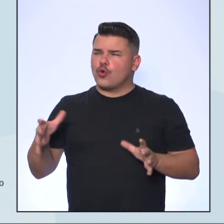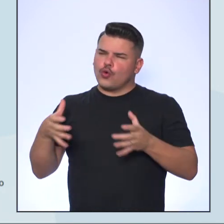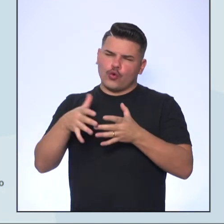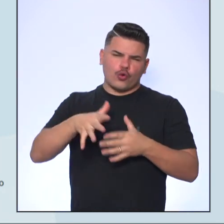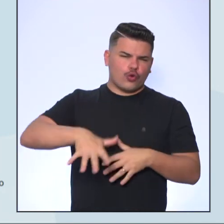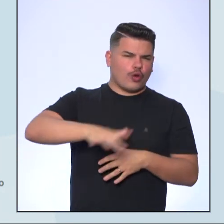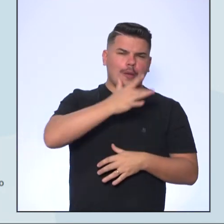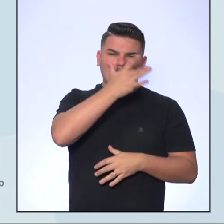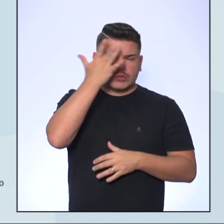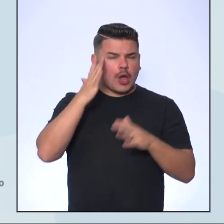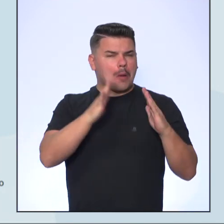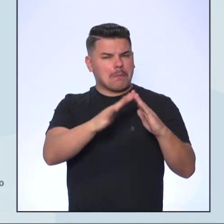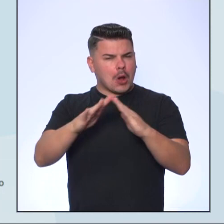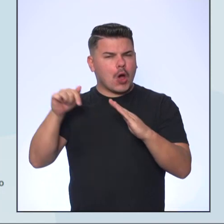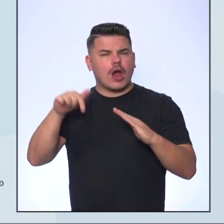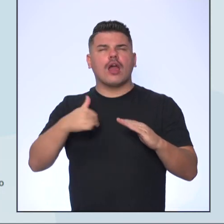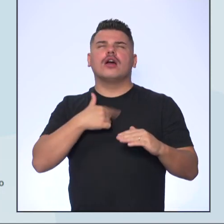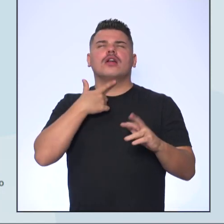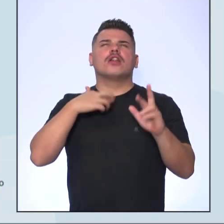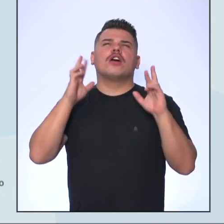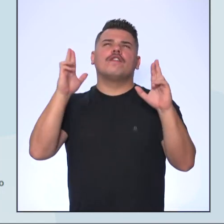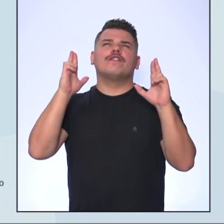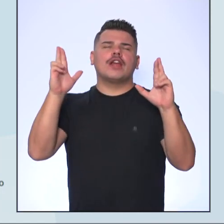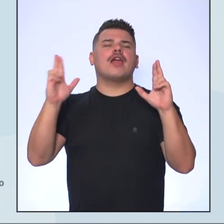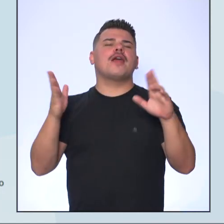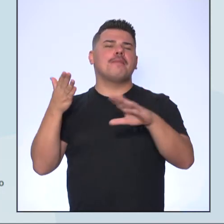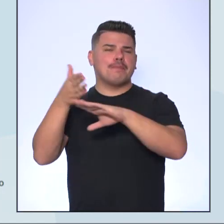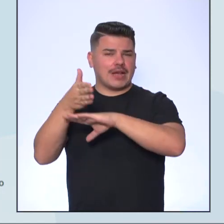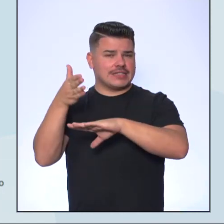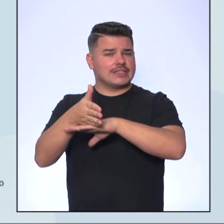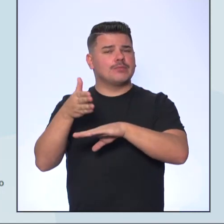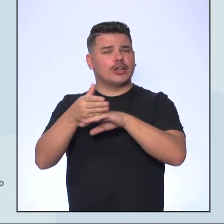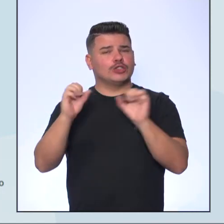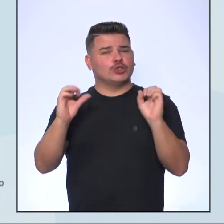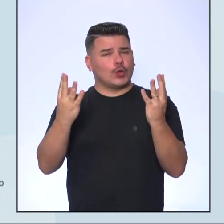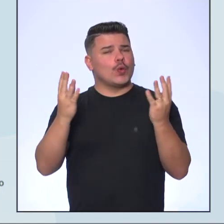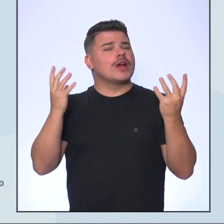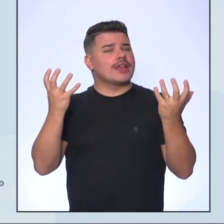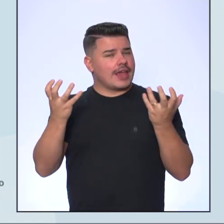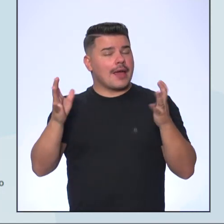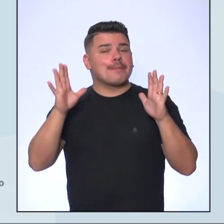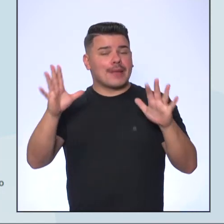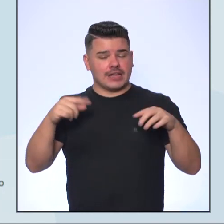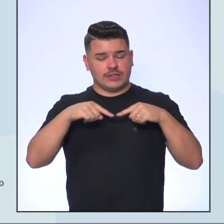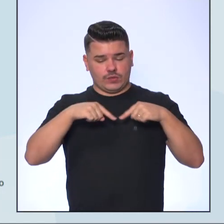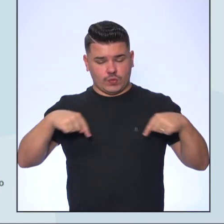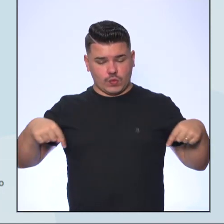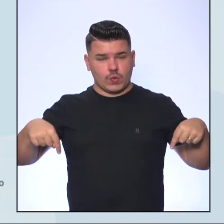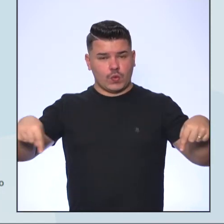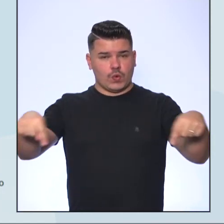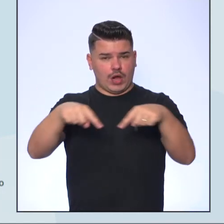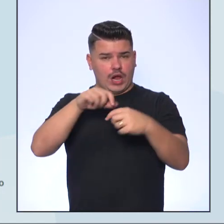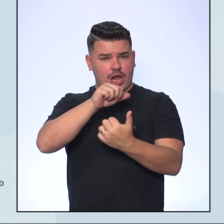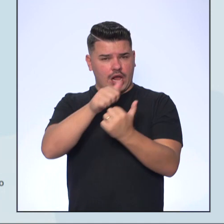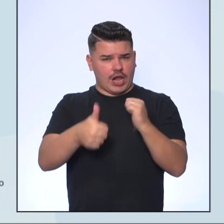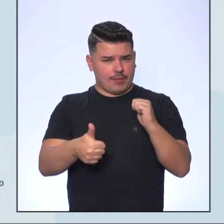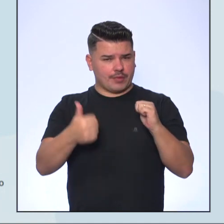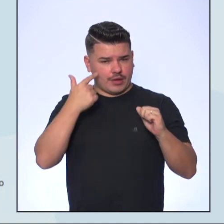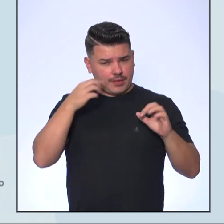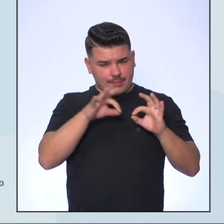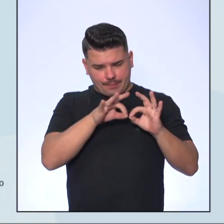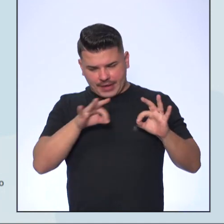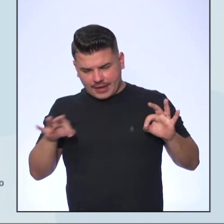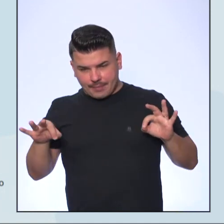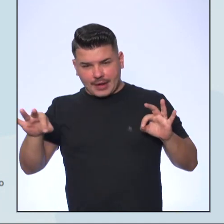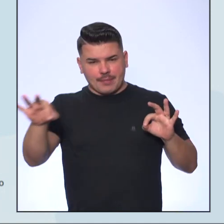pelos habitantes daquela região. O campo possui as seguintes dimensões. Acho que talvez esteja até